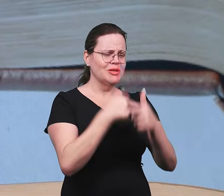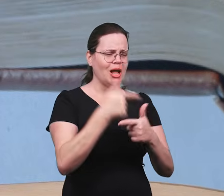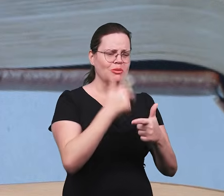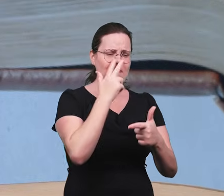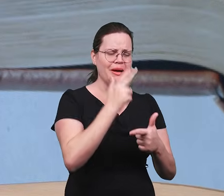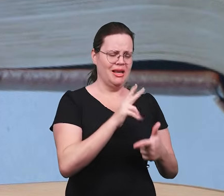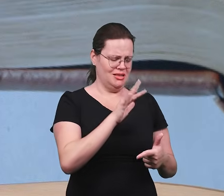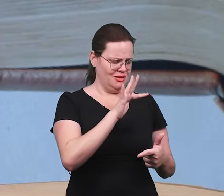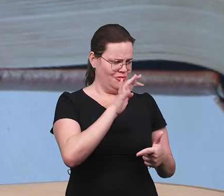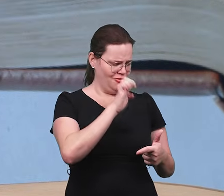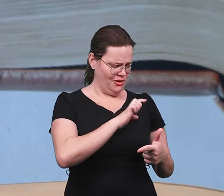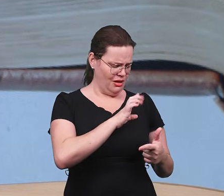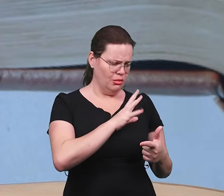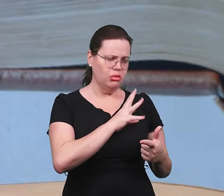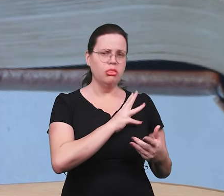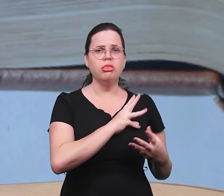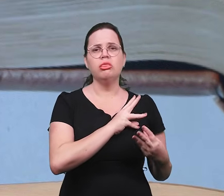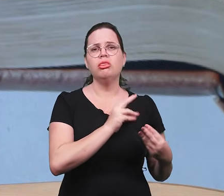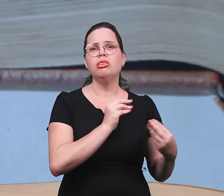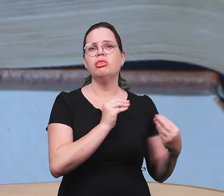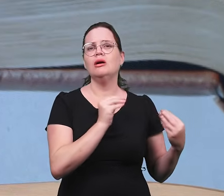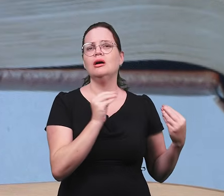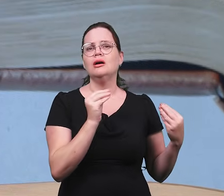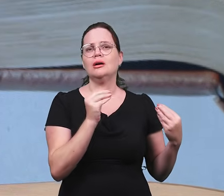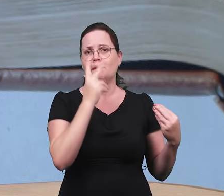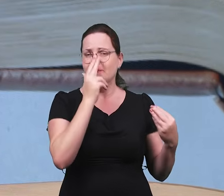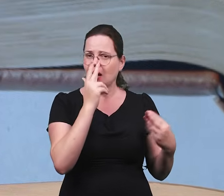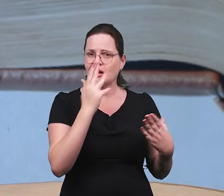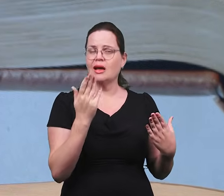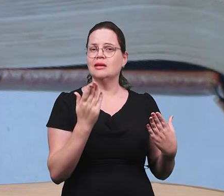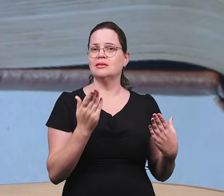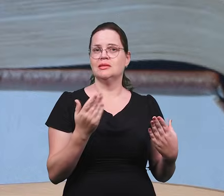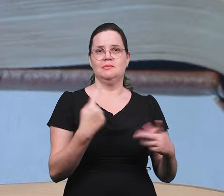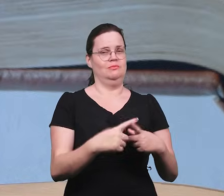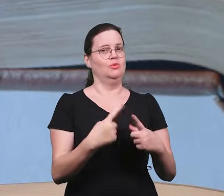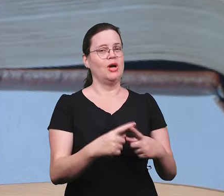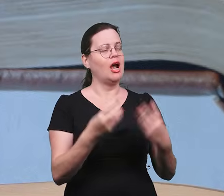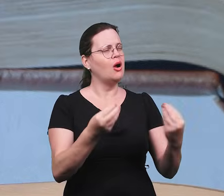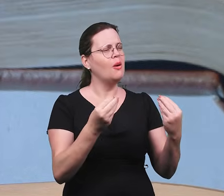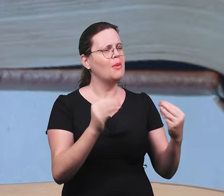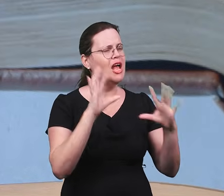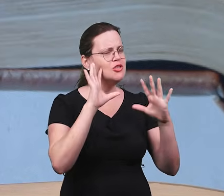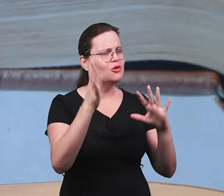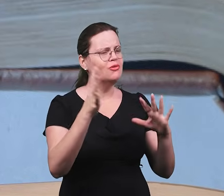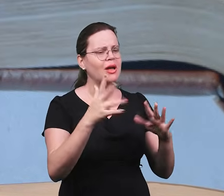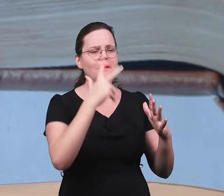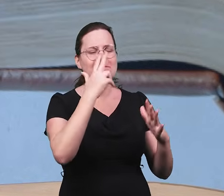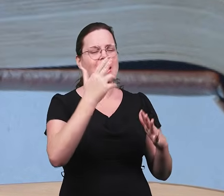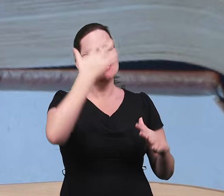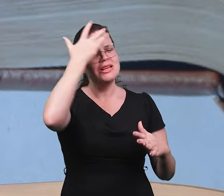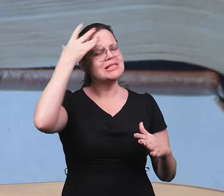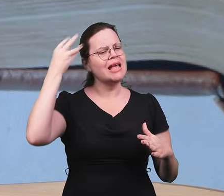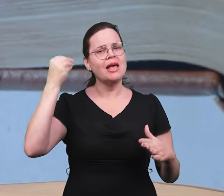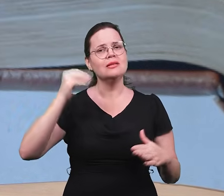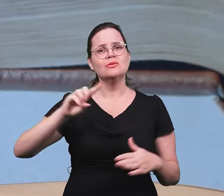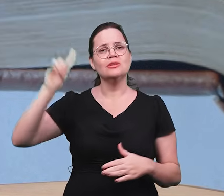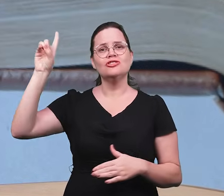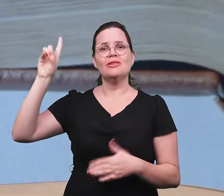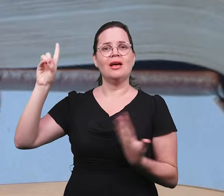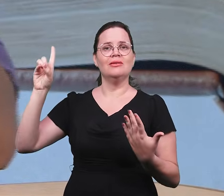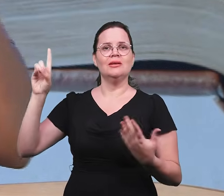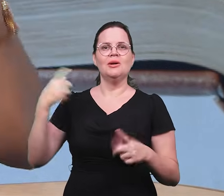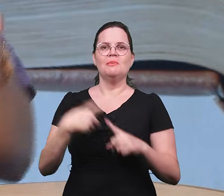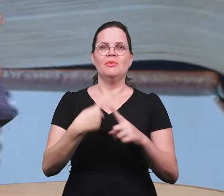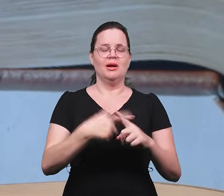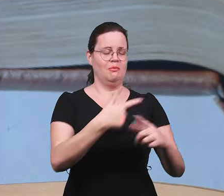fé. Parece que nós não temos a dimensão de quem está conosco.